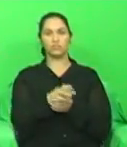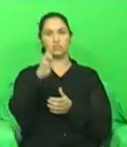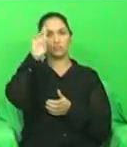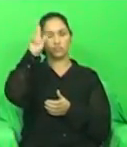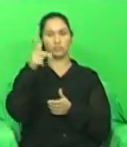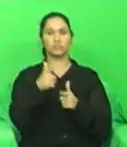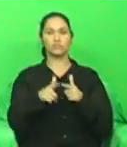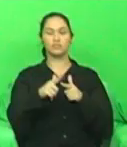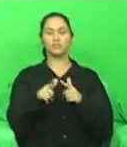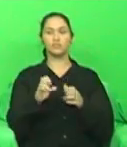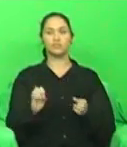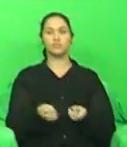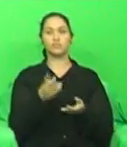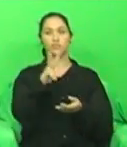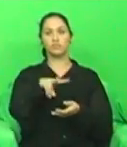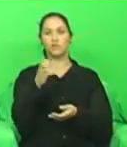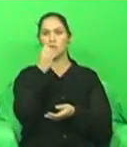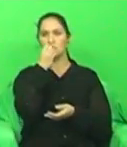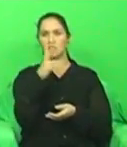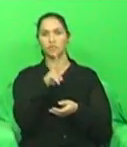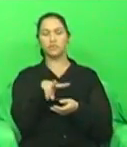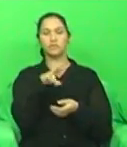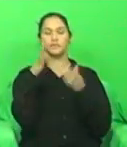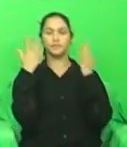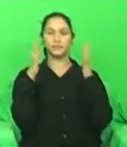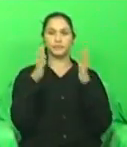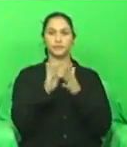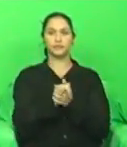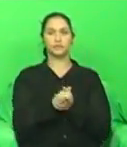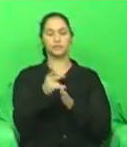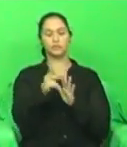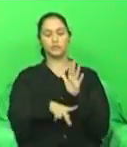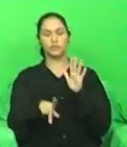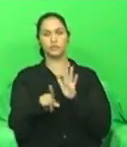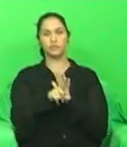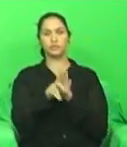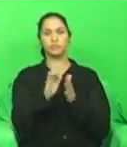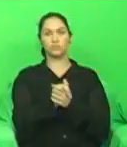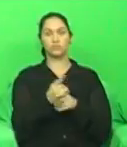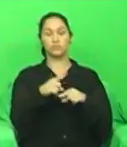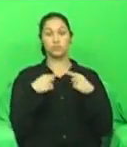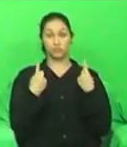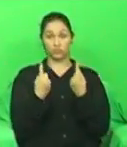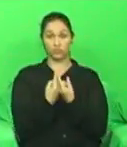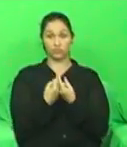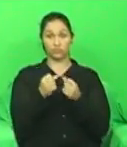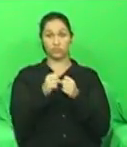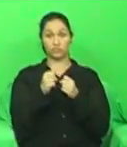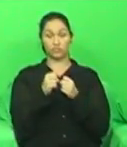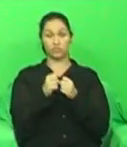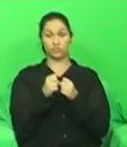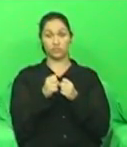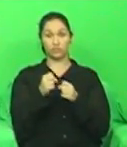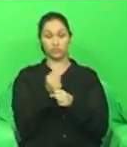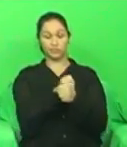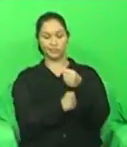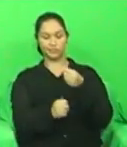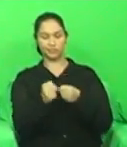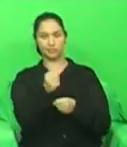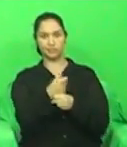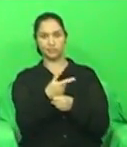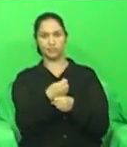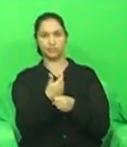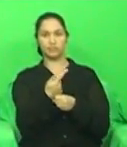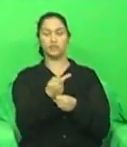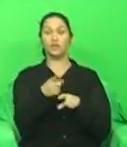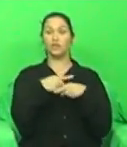era muito bom vereador parabéns na realidade esse projeto é nós colocamos o ano passado na comissão de obras que fazia